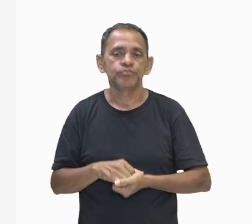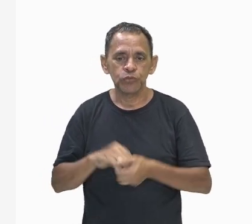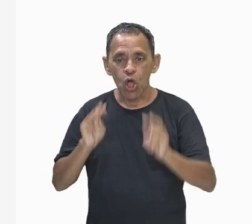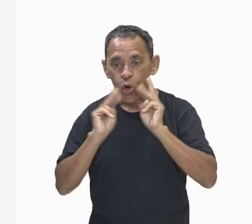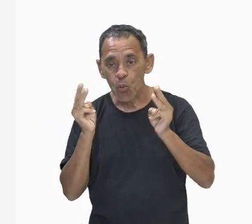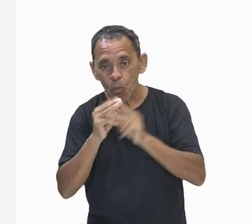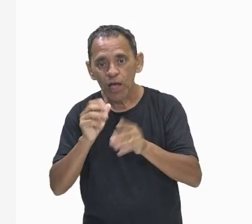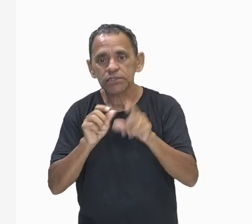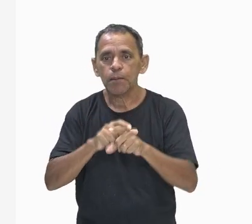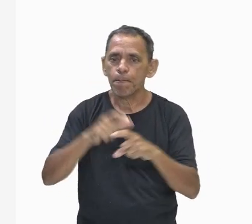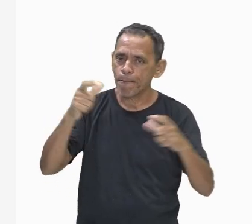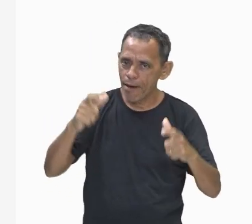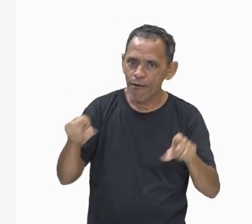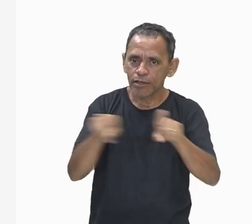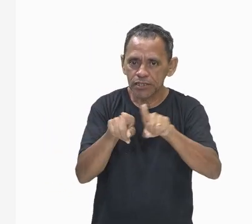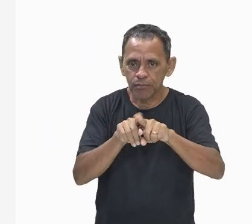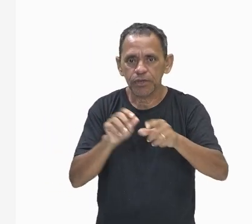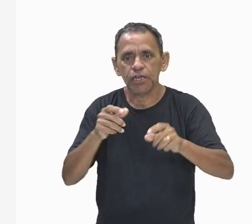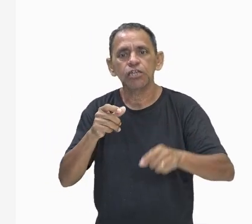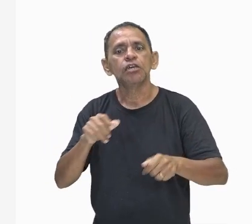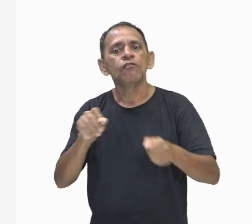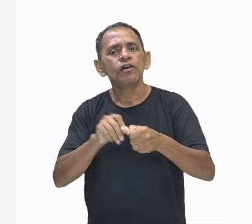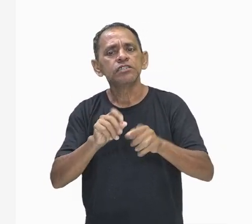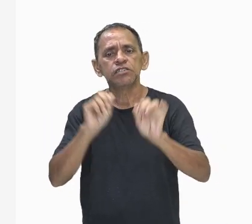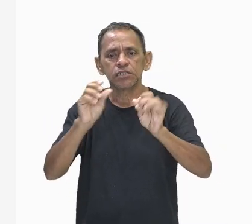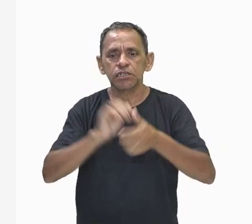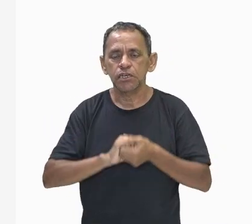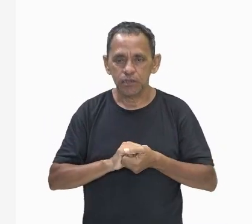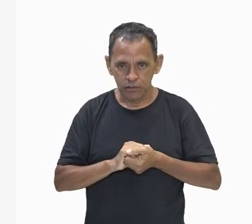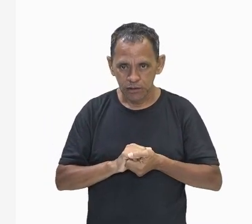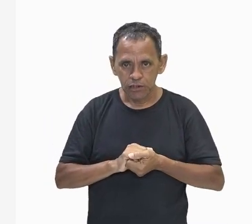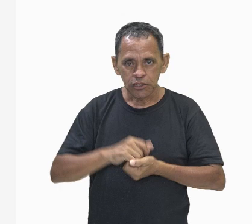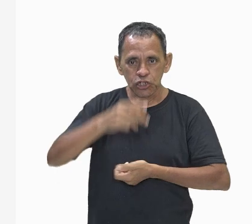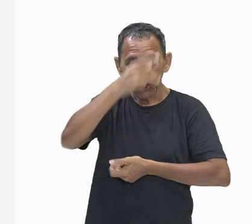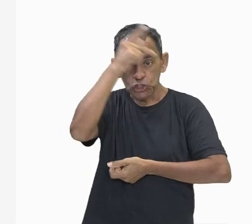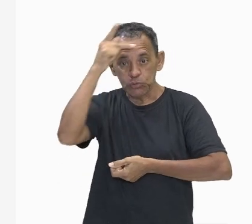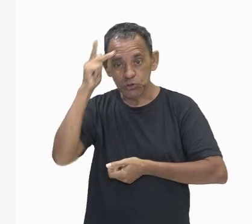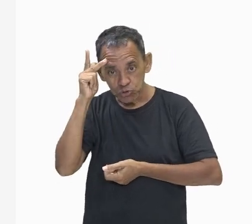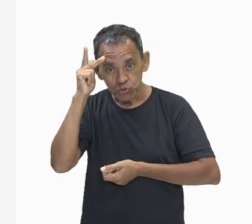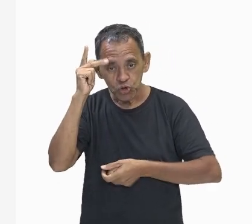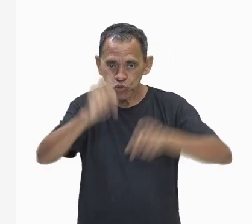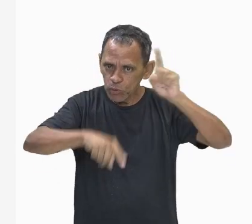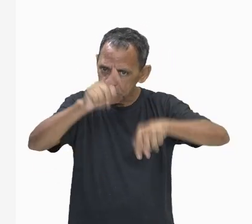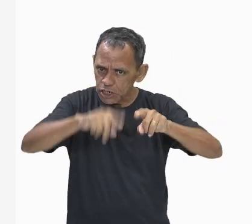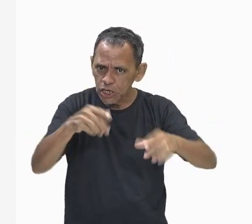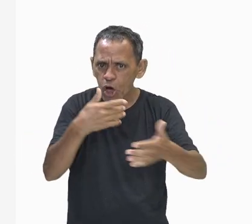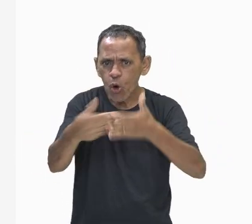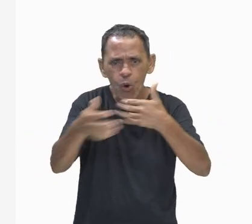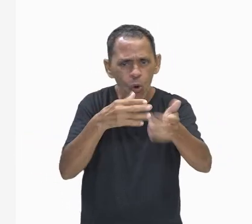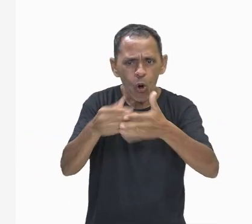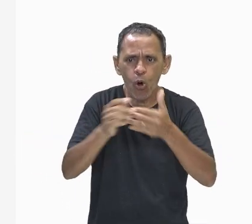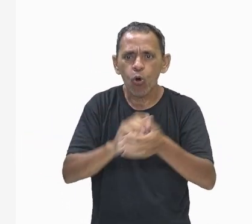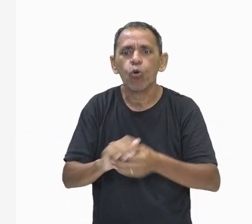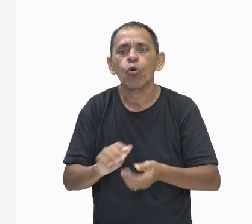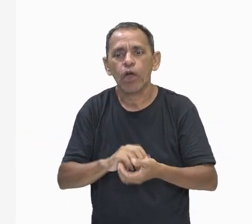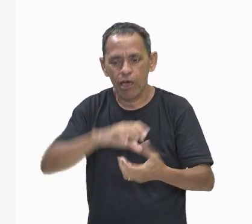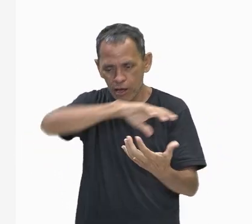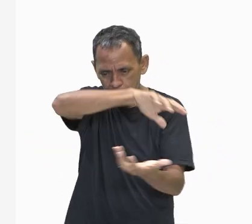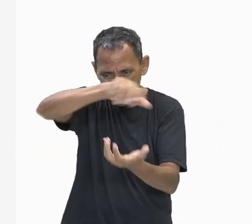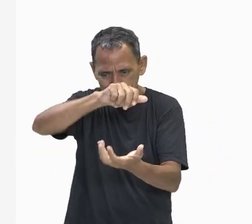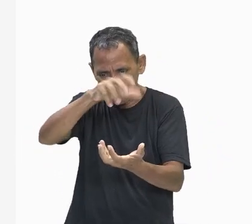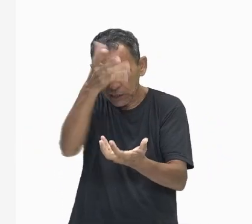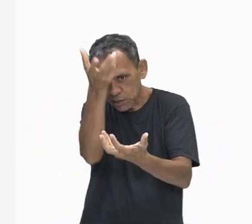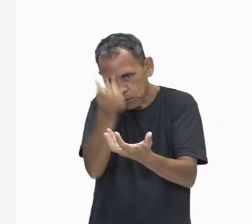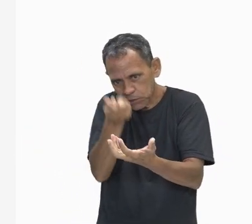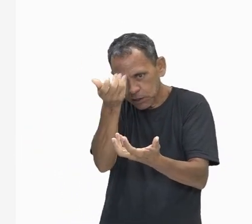por isso, mantendo-nos sobre o chão da Terra, ela nos atrai para o seu centro. Por isso, também os